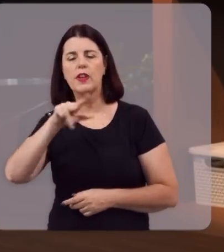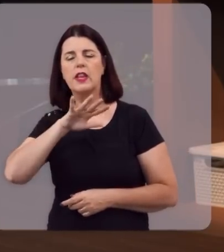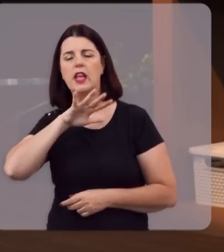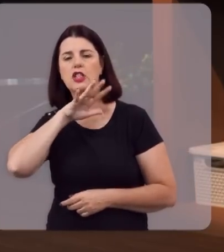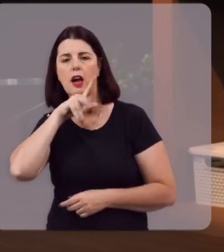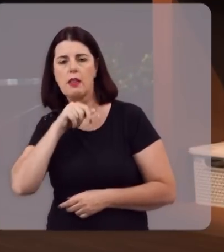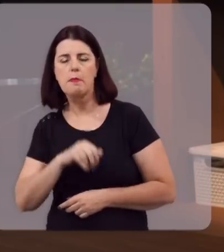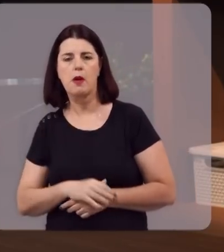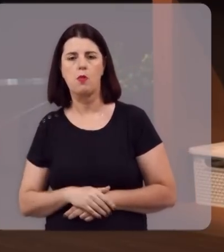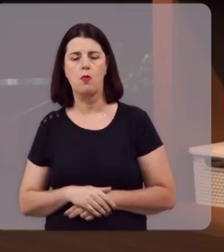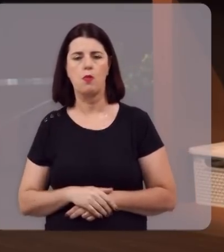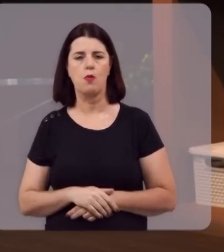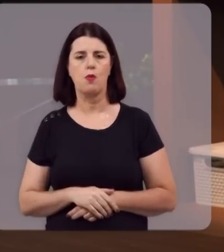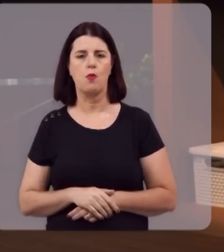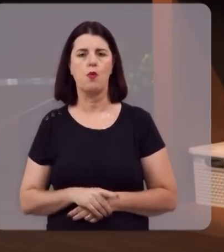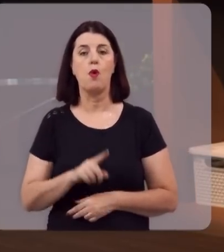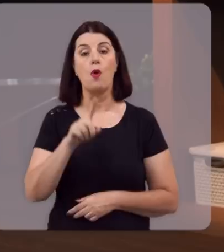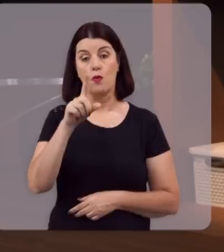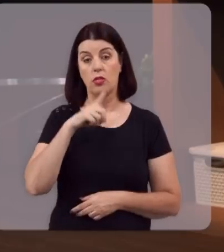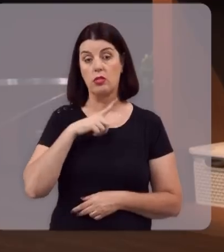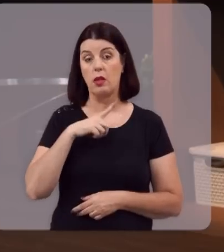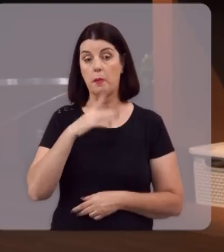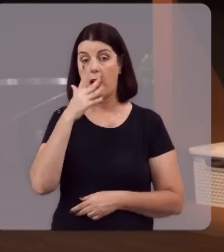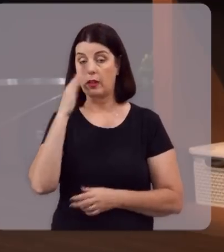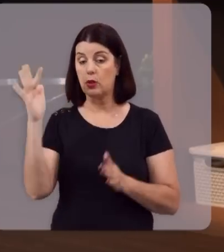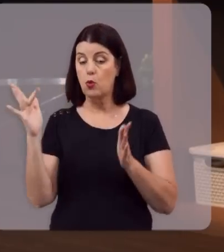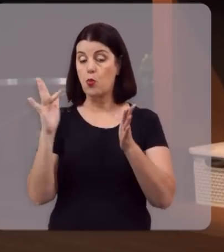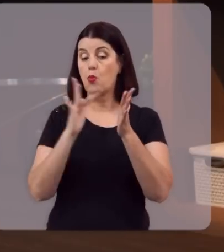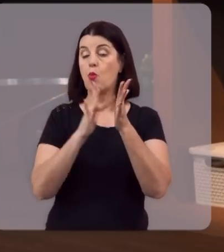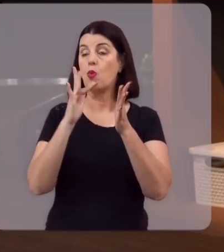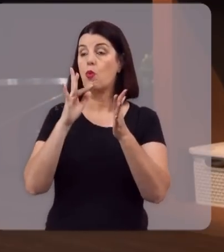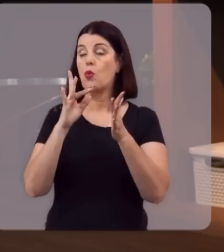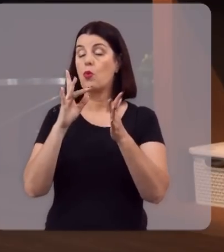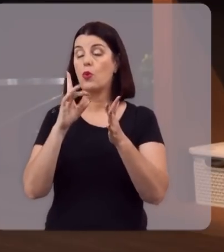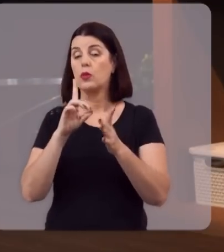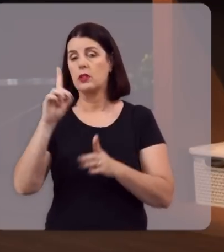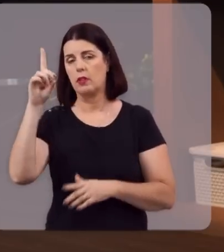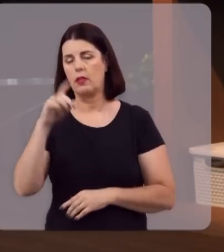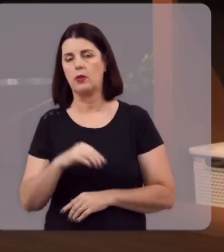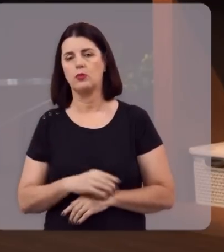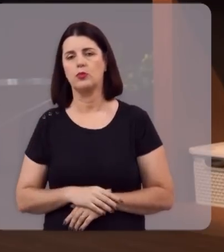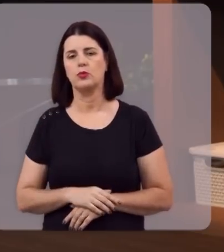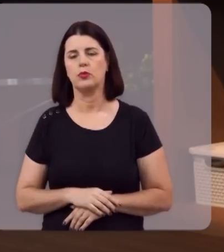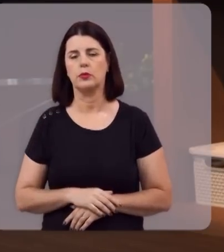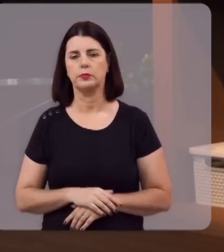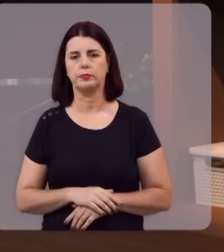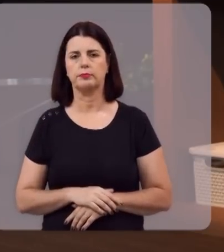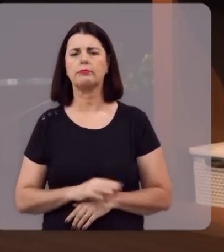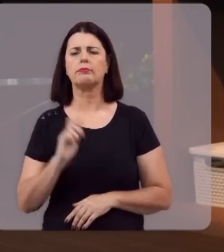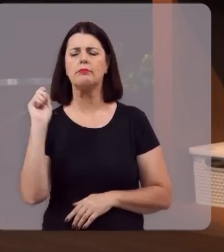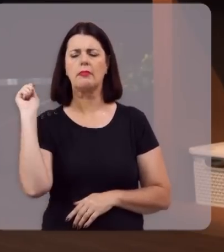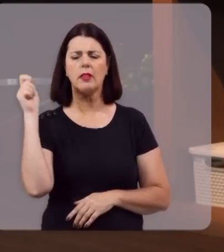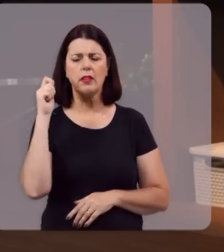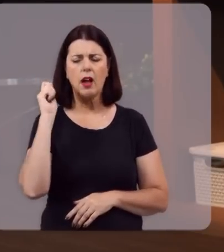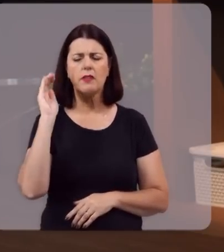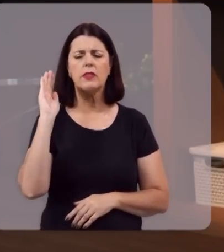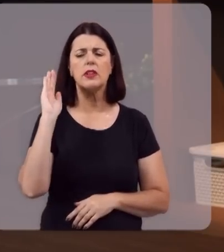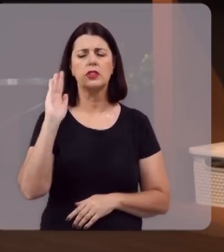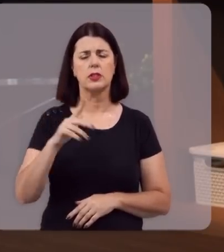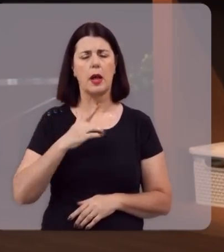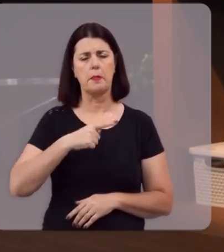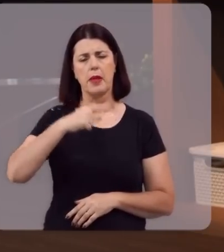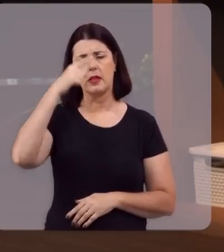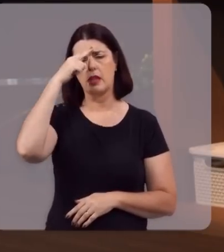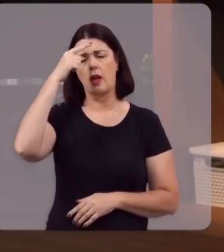você carrega as digitais do Criador Davi já se